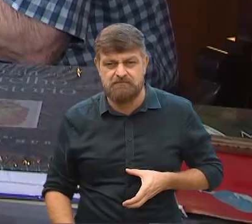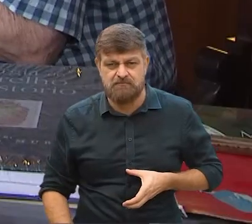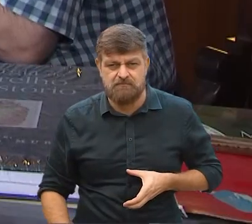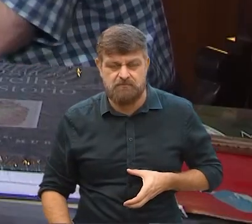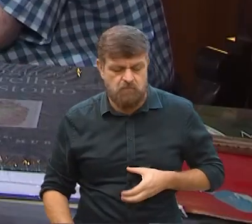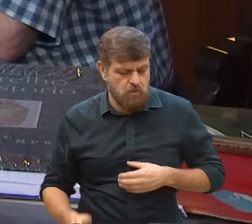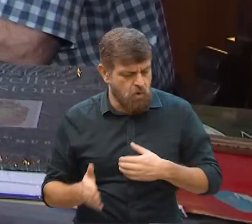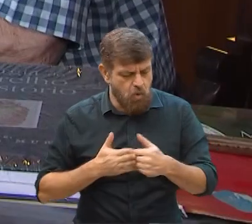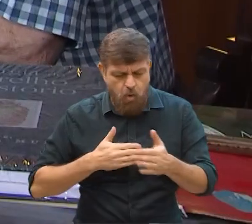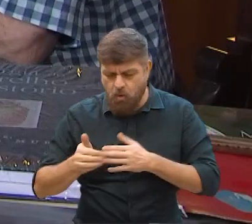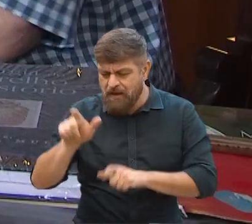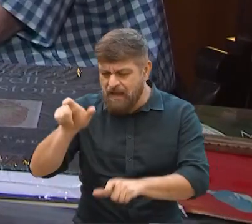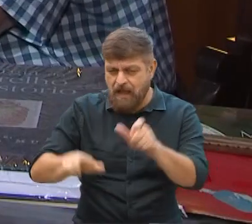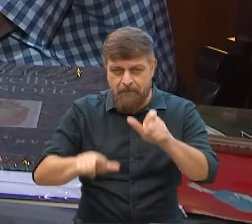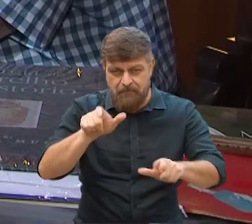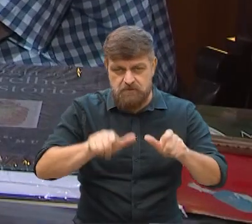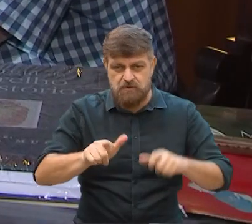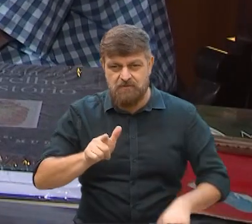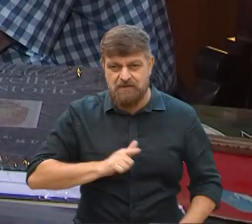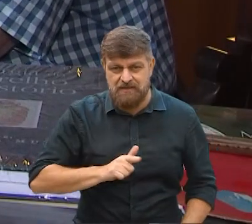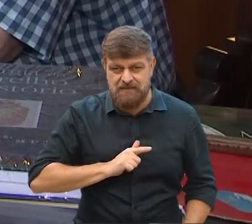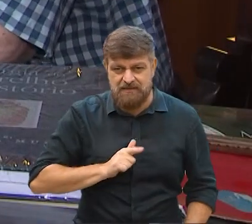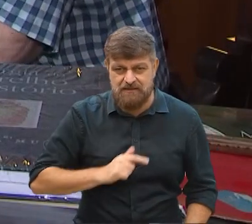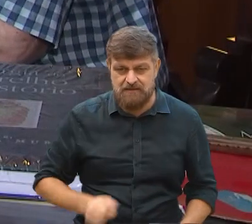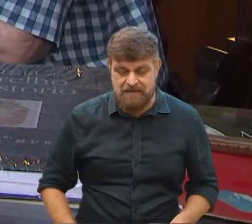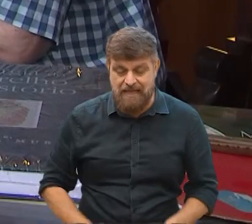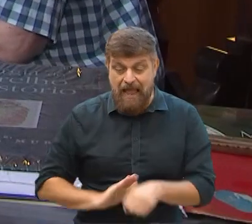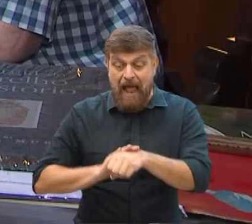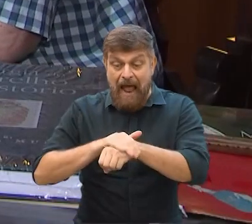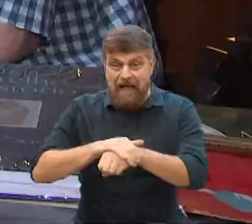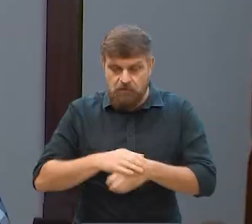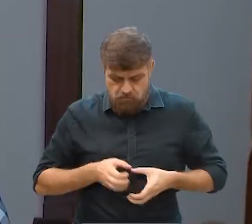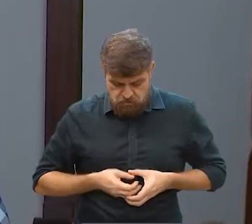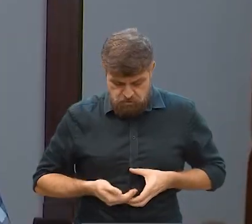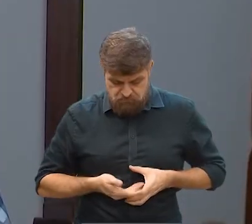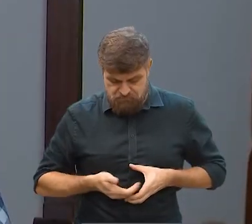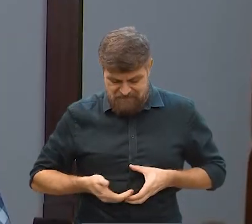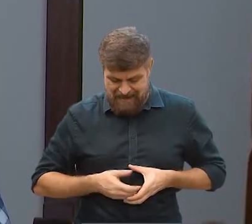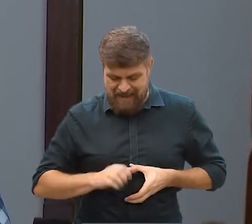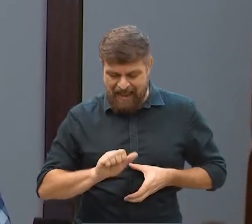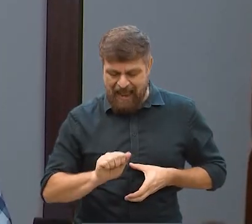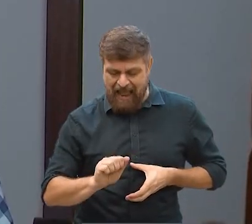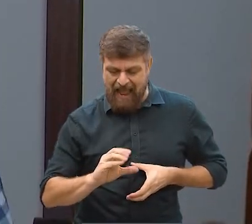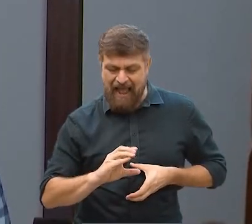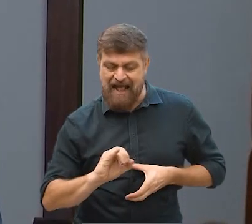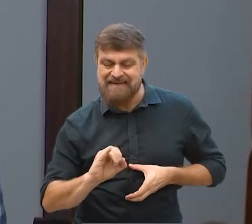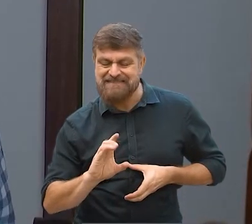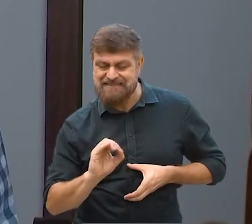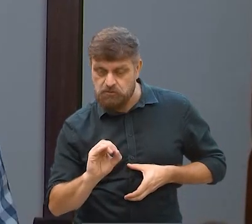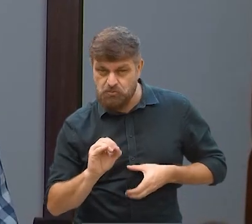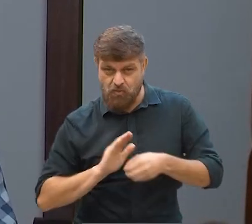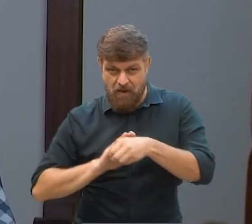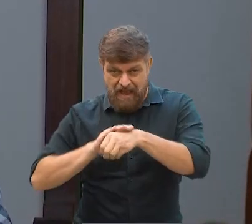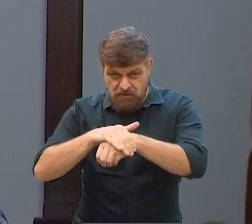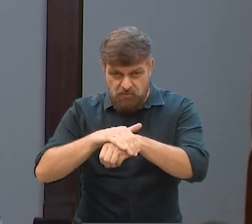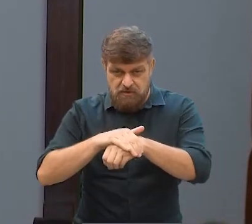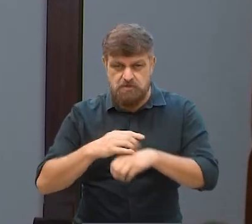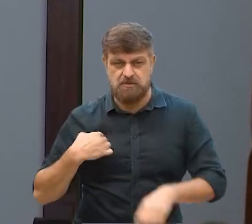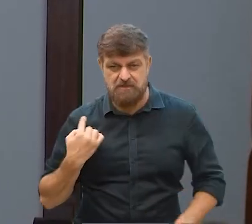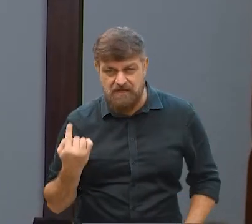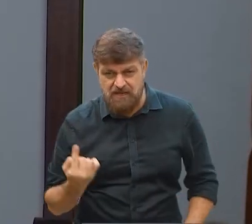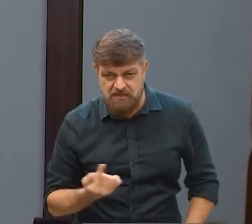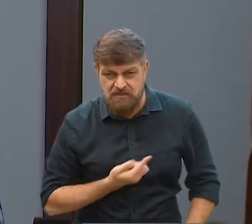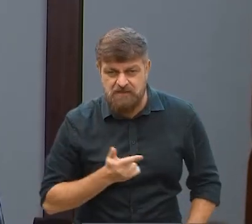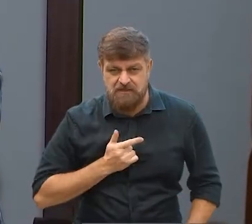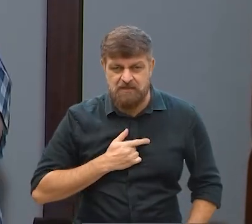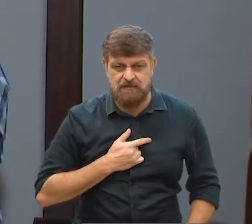interessa o nível, todos nós temos mais ácido de noite do que de dia. E de noite, digo o